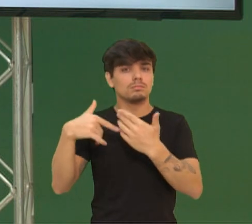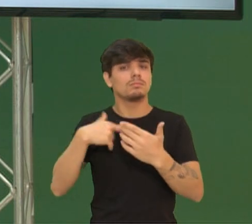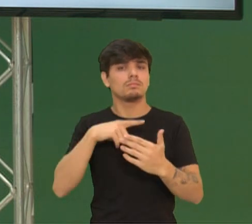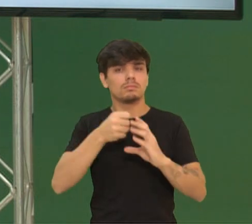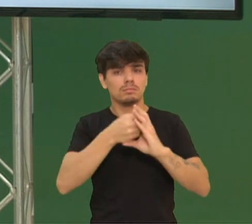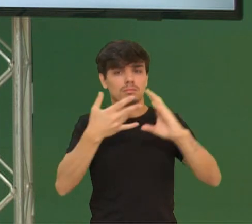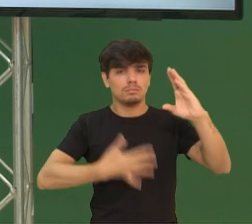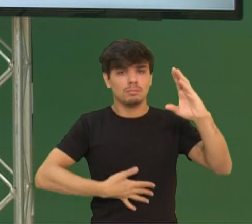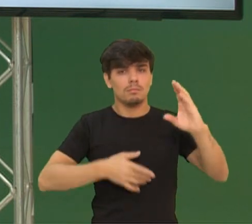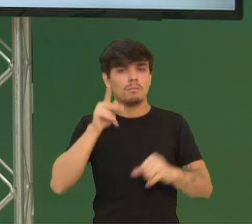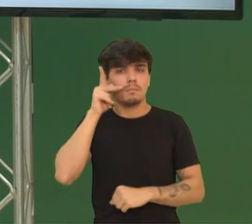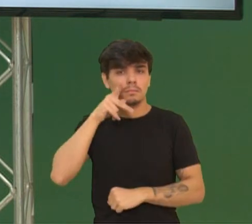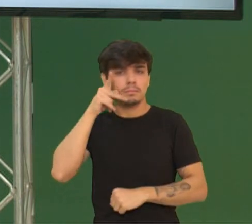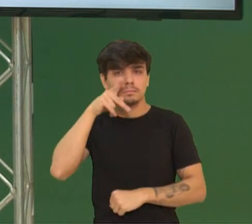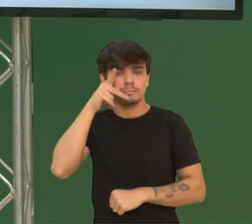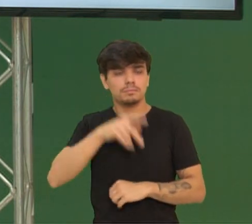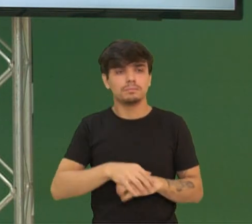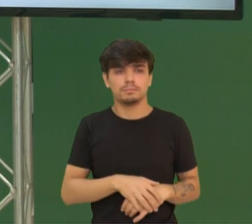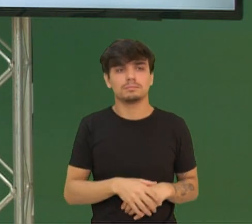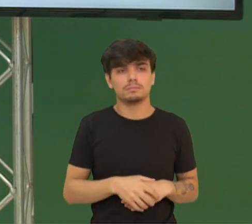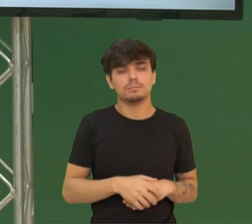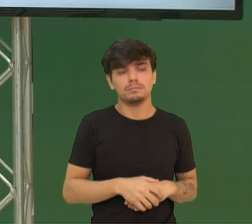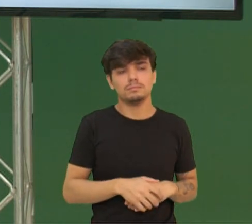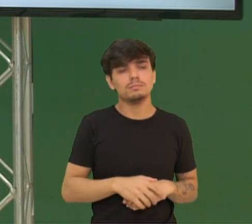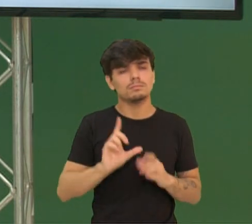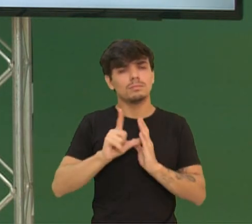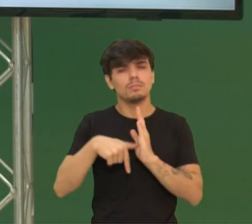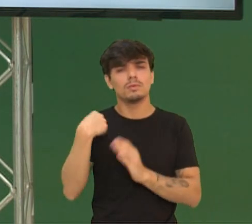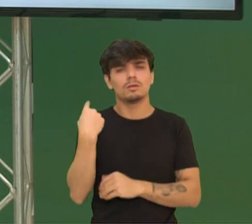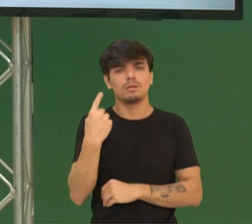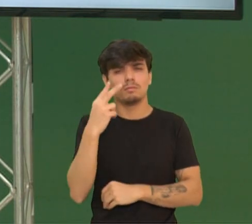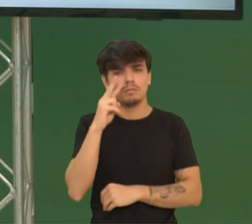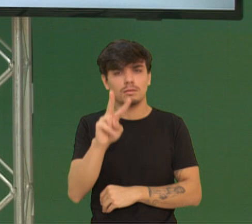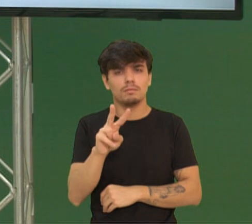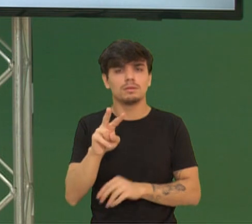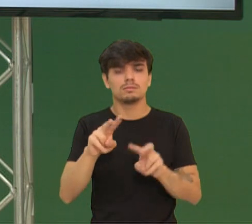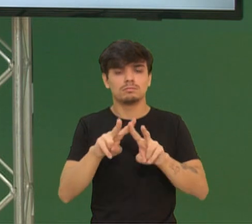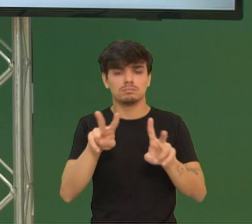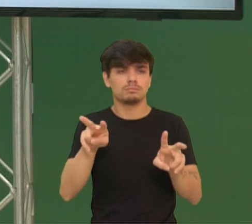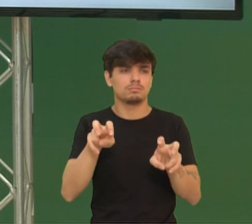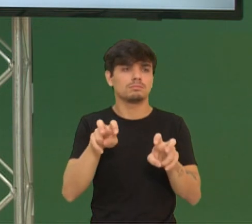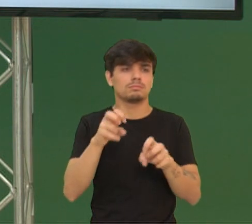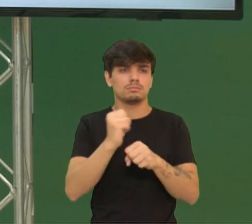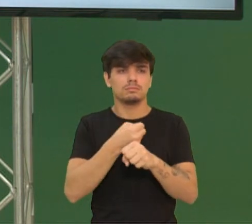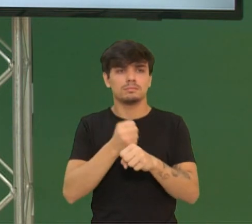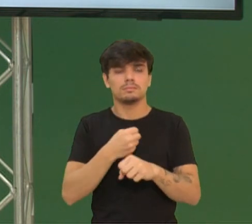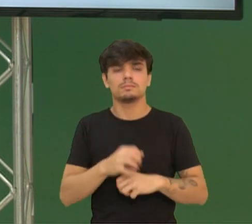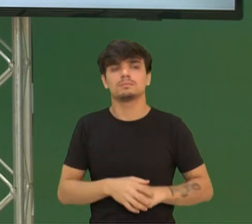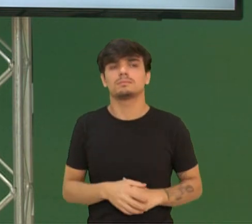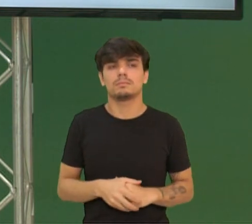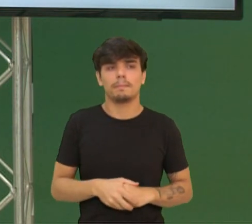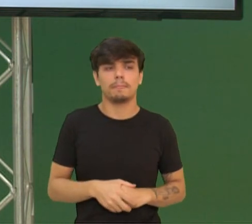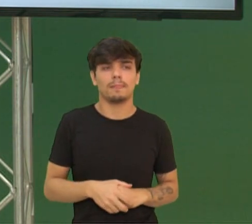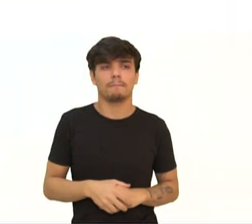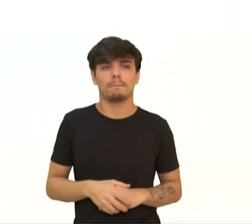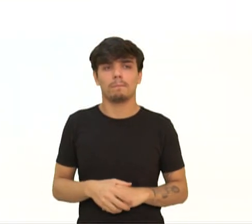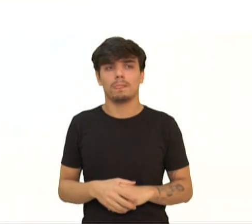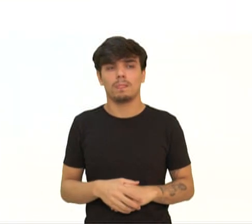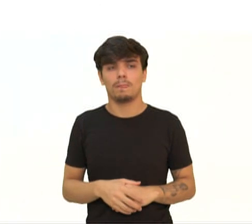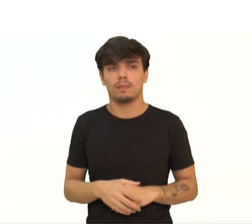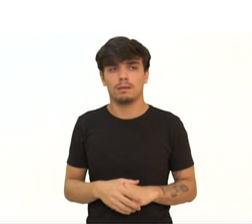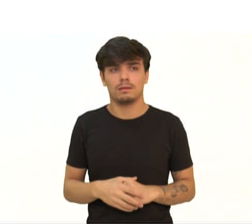Esse é um quadro bacana sobre o futurismo, Dinamismo de um Cão na Coleira. É uma obra que tem uma pessoa passeando com um cachorro,